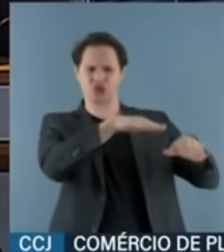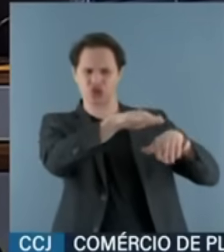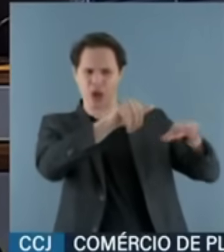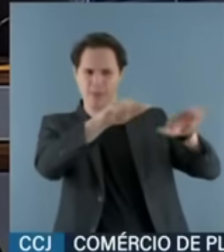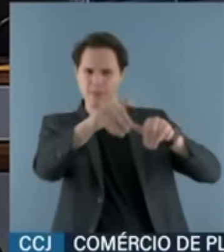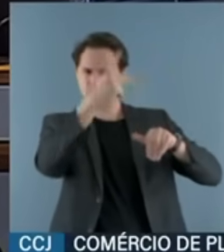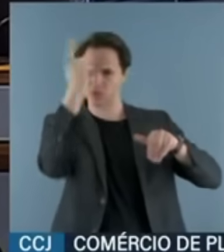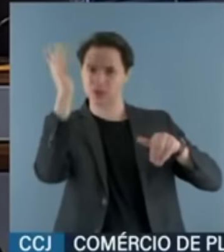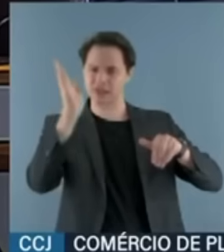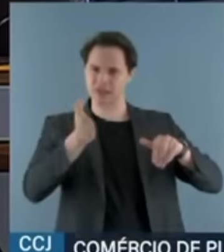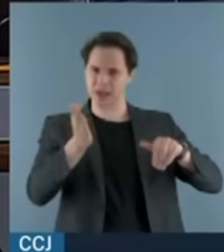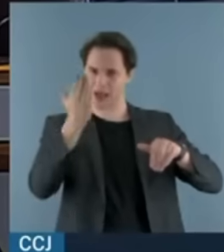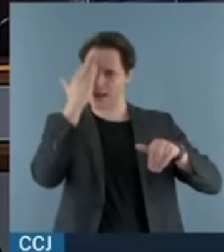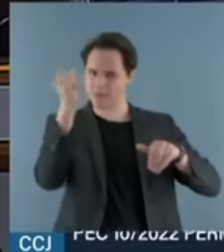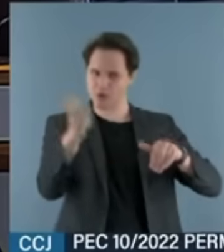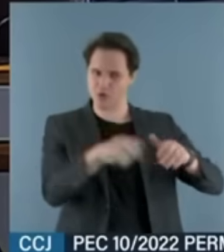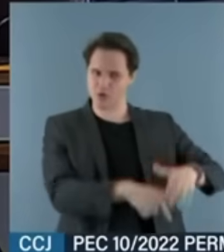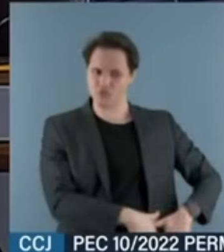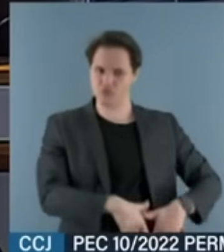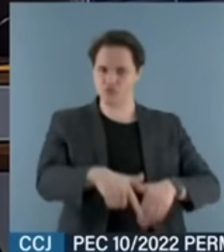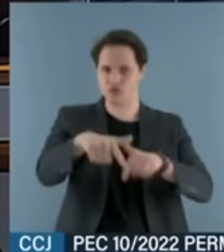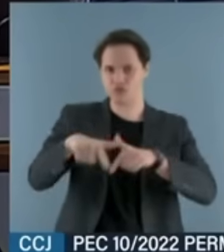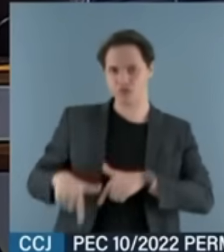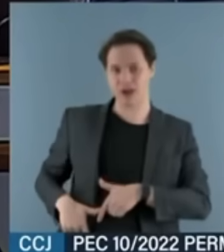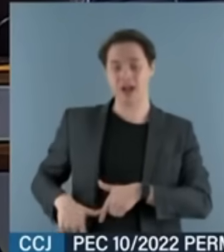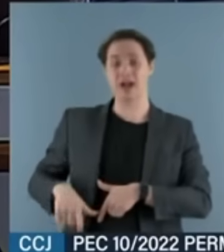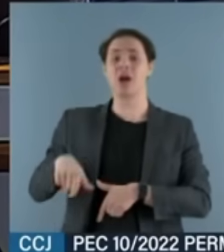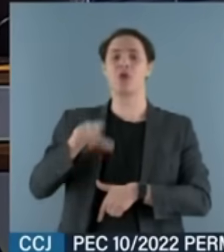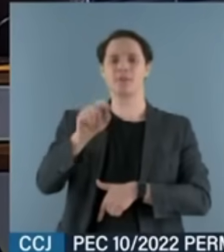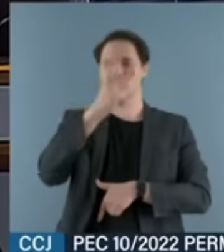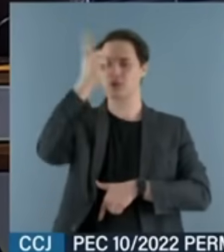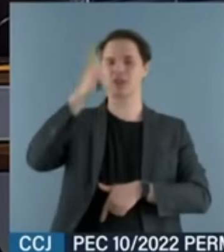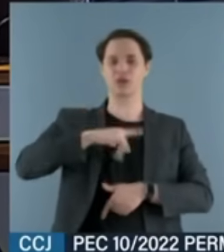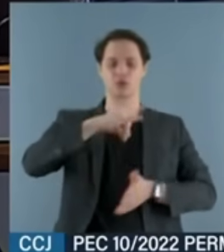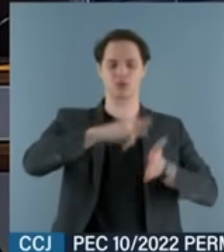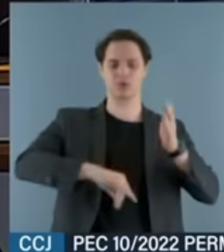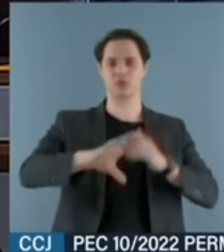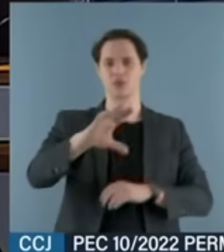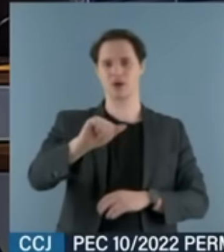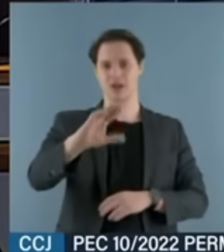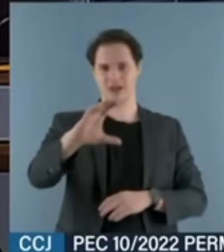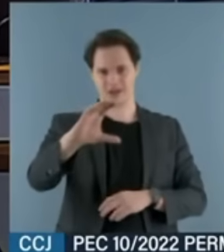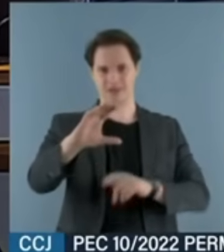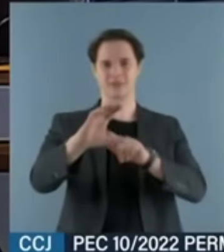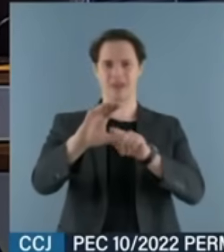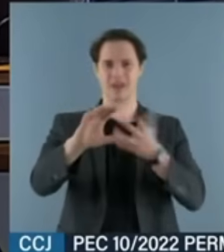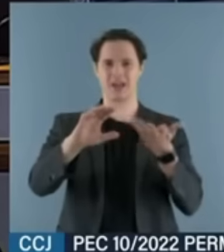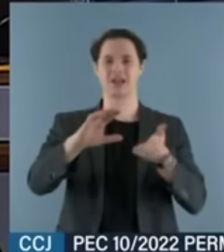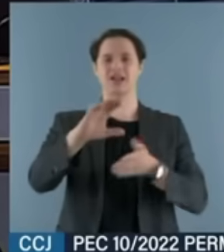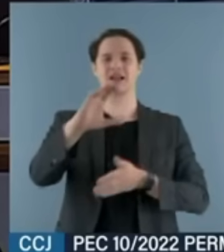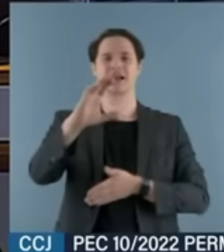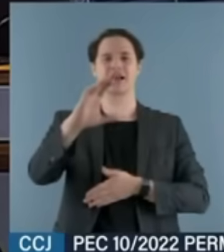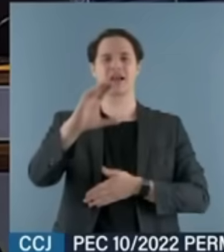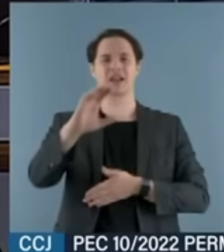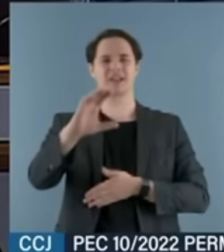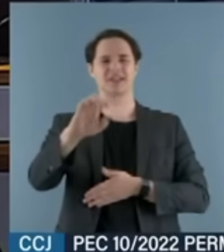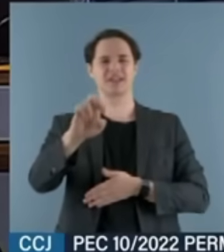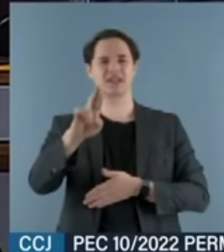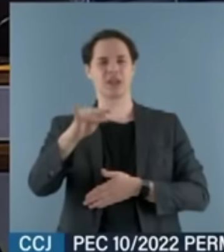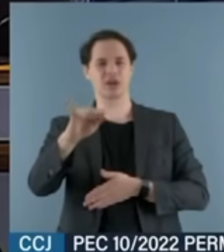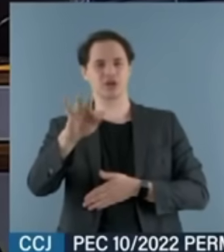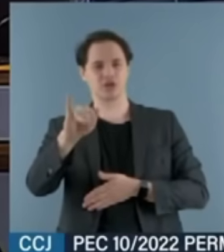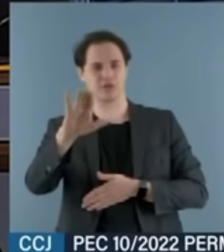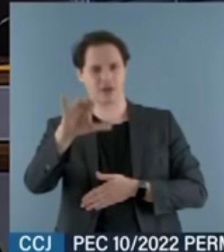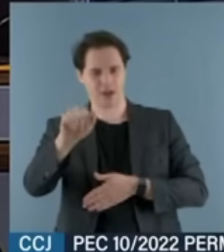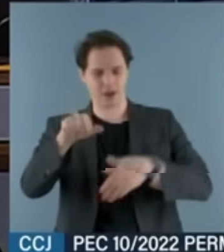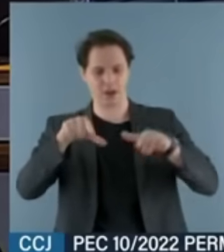manusear armas, que são os CACs, né? Aonde, naquele momento, a gente tinha acabado de acompanhar o 12 de janeiro com a invasão à sede da